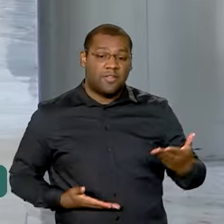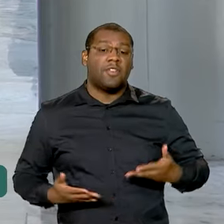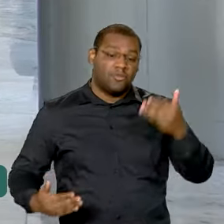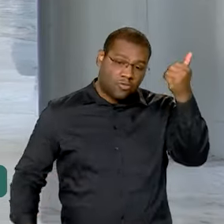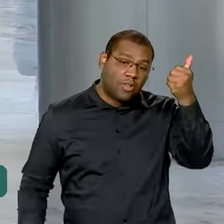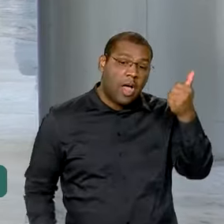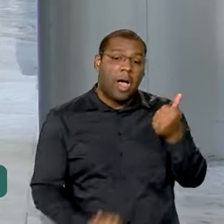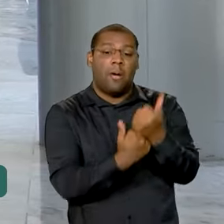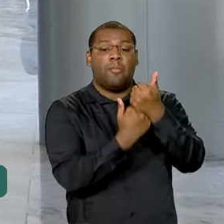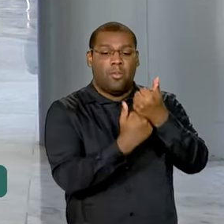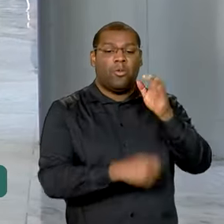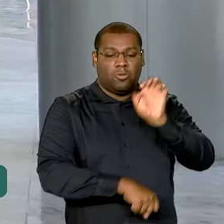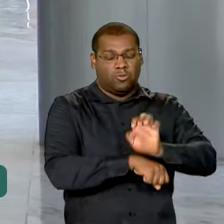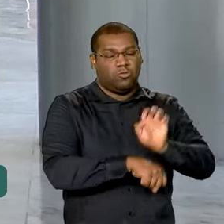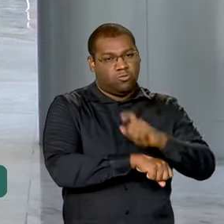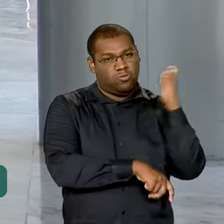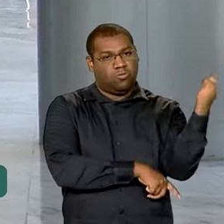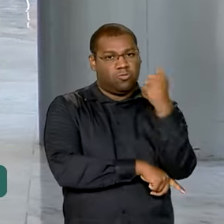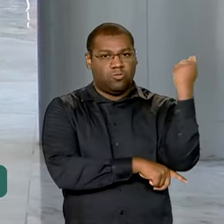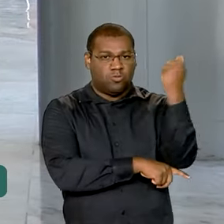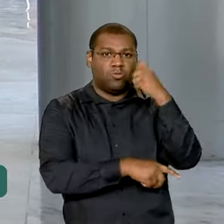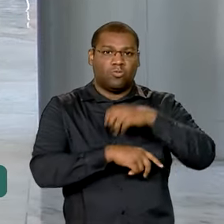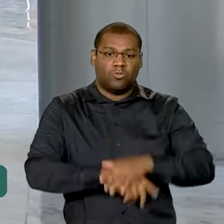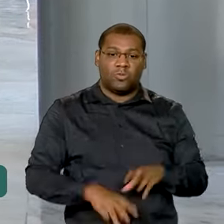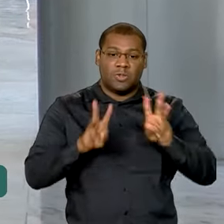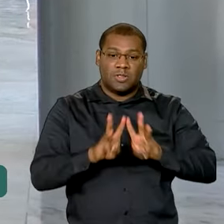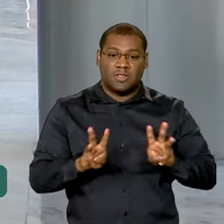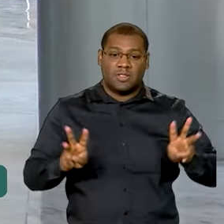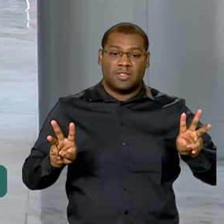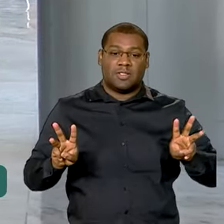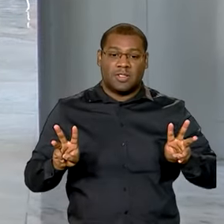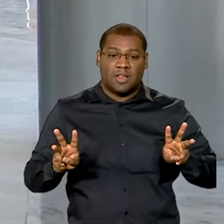apoio prestado ao Rio Grande do Sul. O site